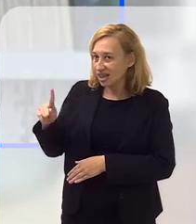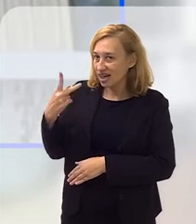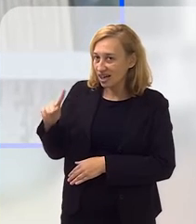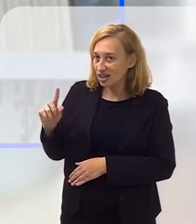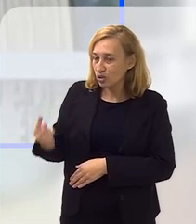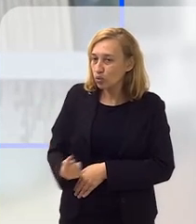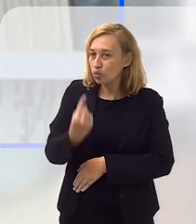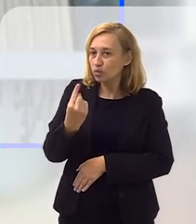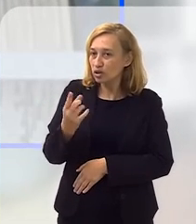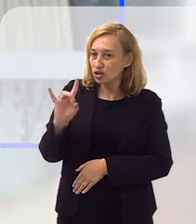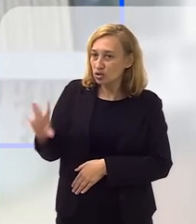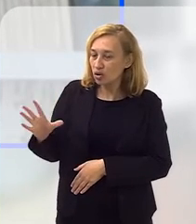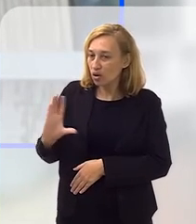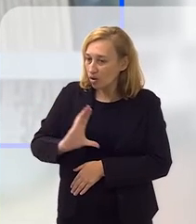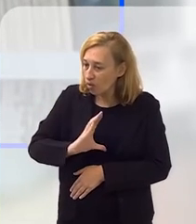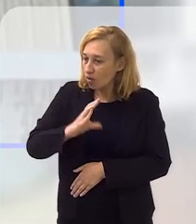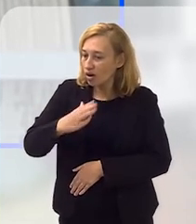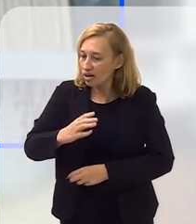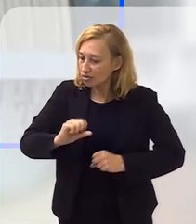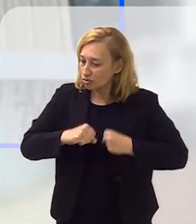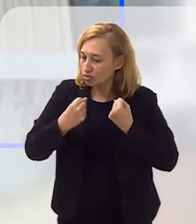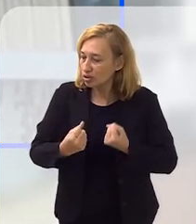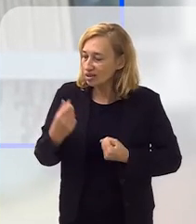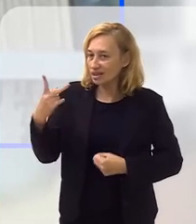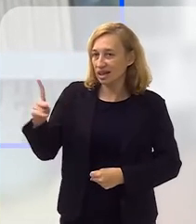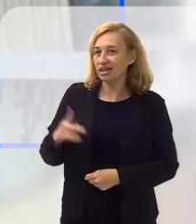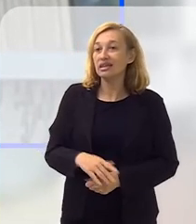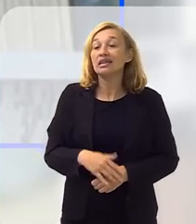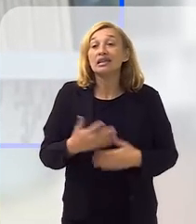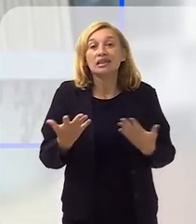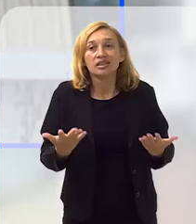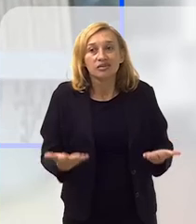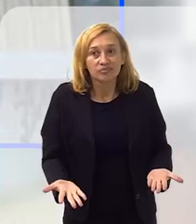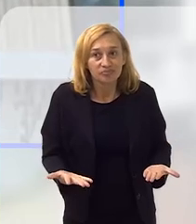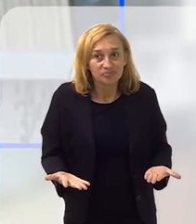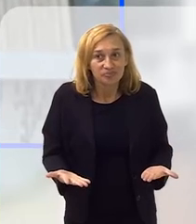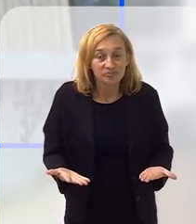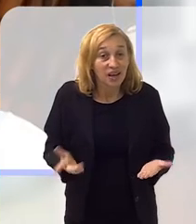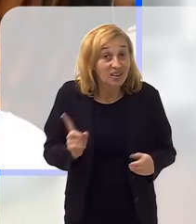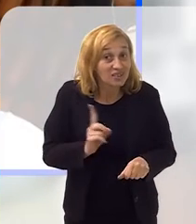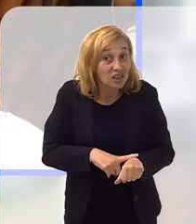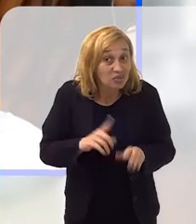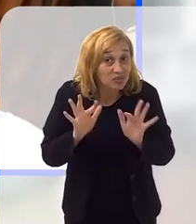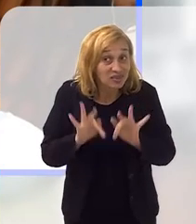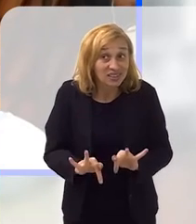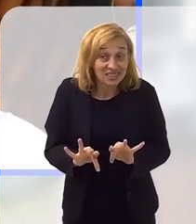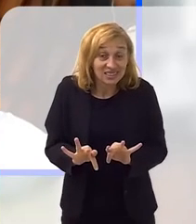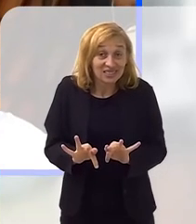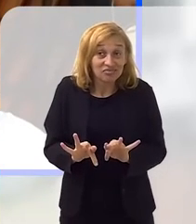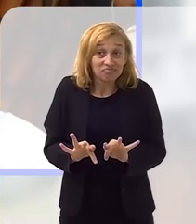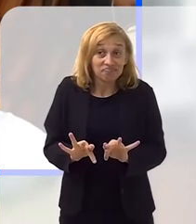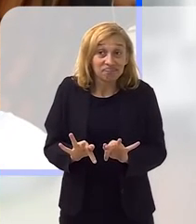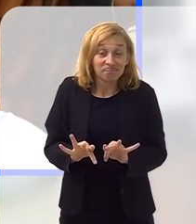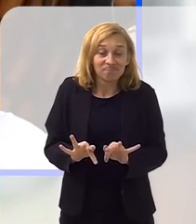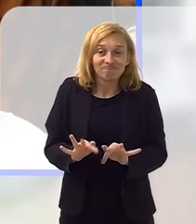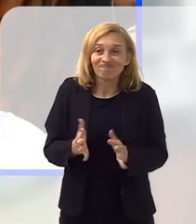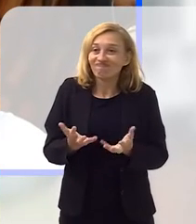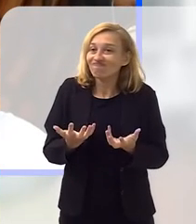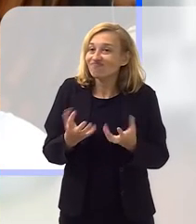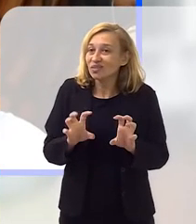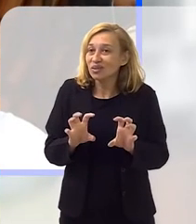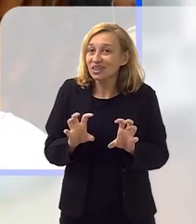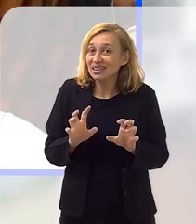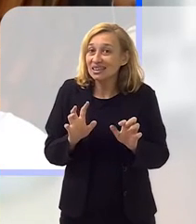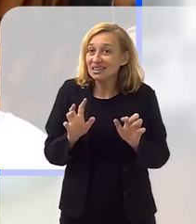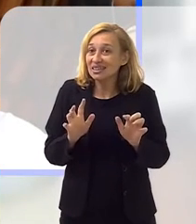ela escancarar essas portas, foi única e exclusivamente o talento indisfarçável dela. Gente, e nosso tempo está